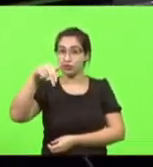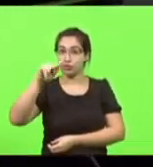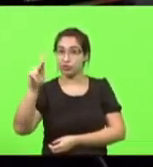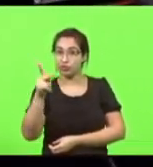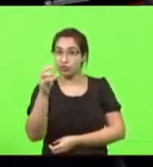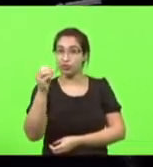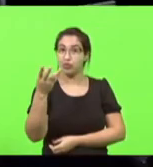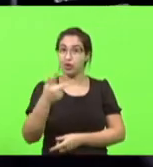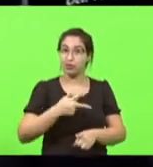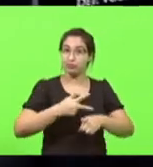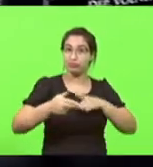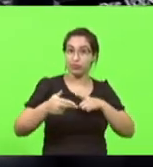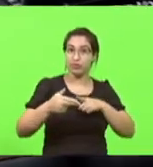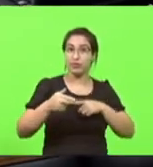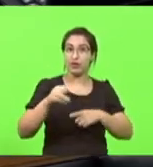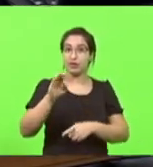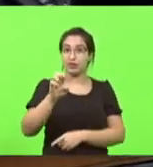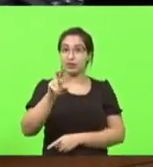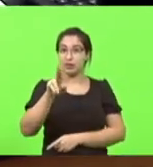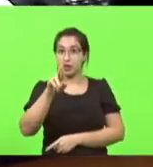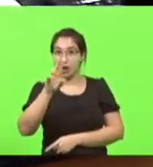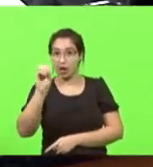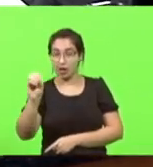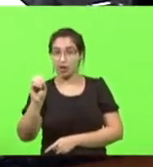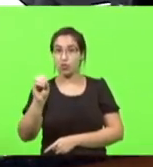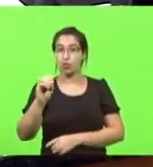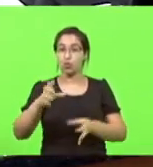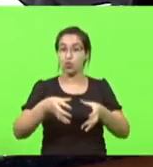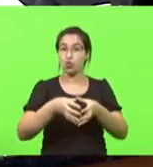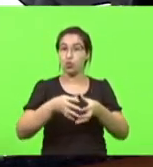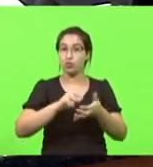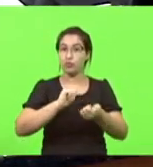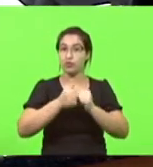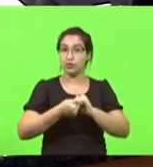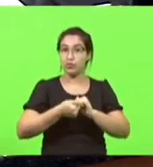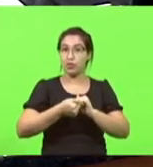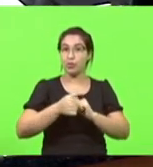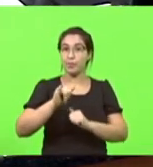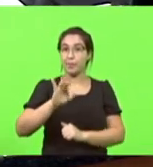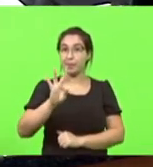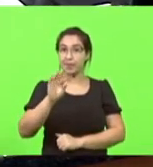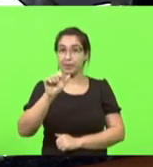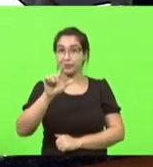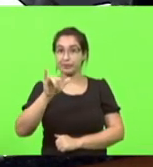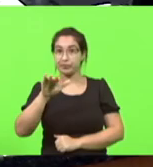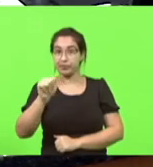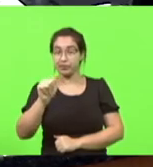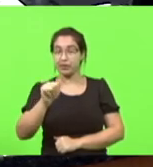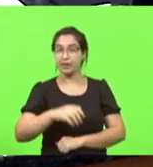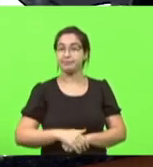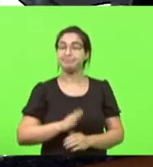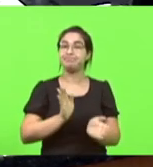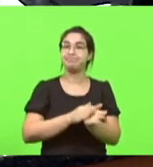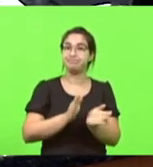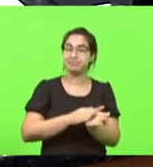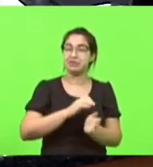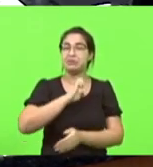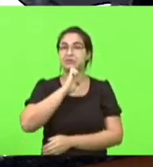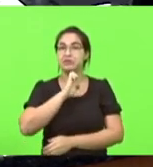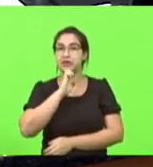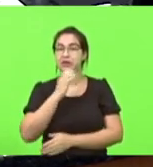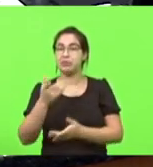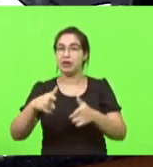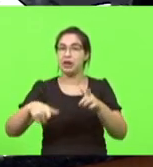Euro com a seleção da Itália, o que representa isso para as novas gerações. Então, parabéns, Felipe, realmente o Jorginho, a